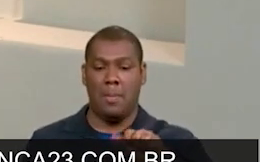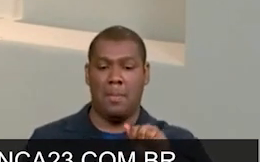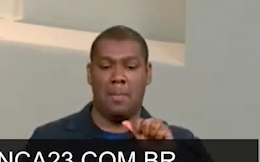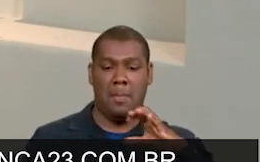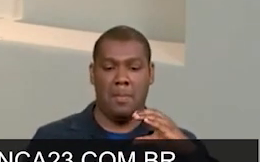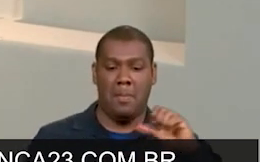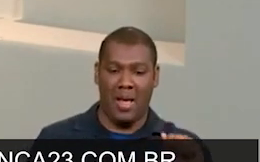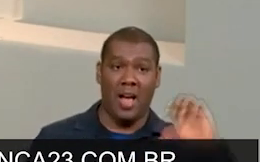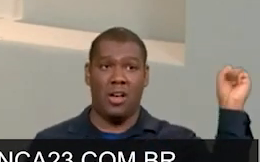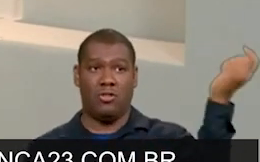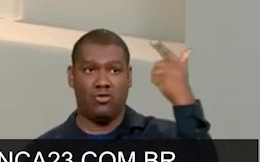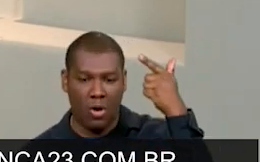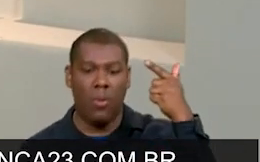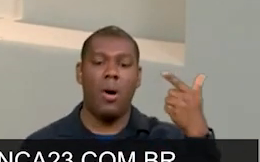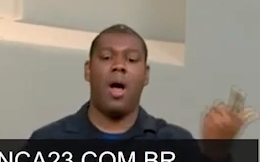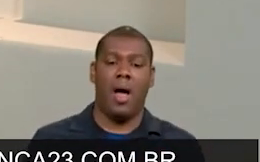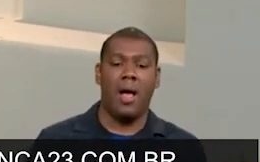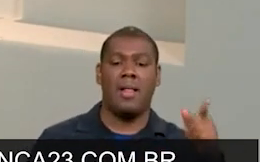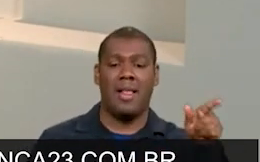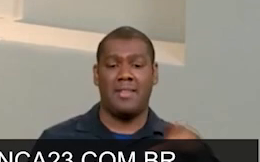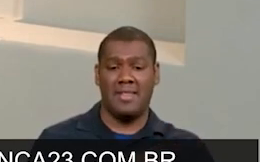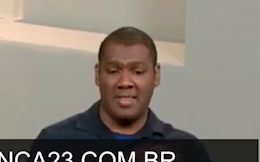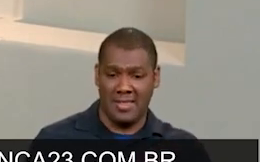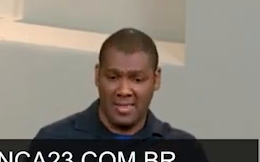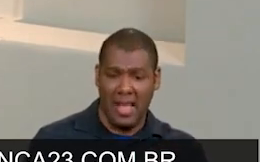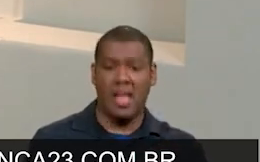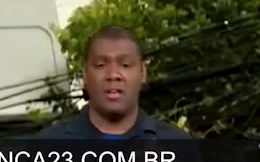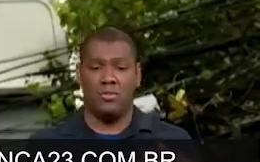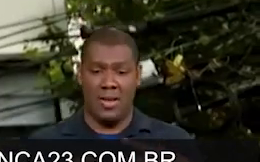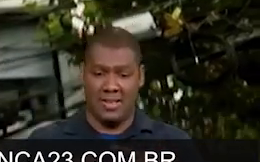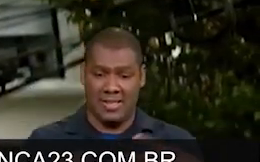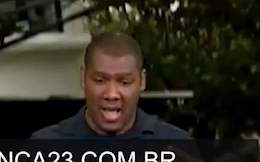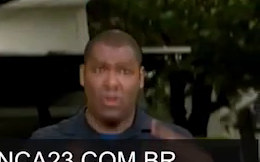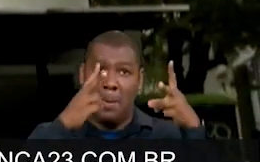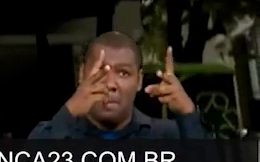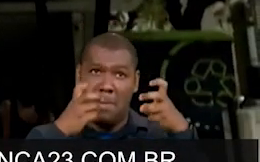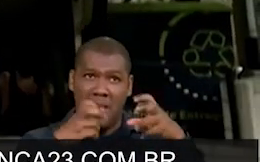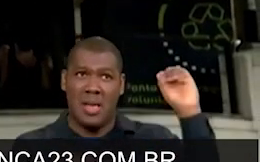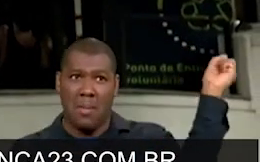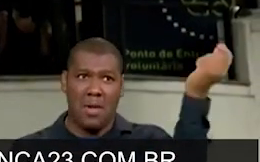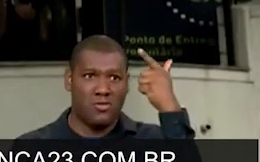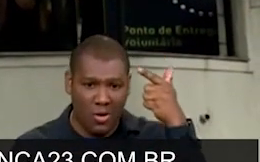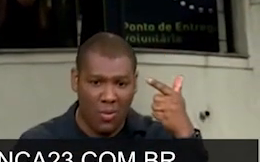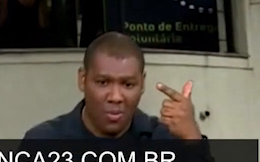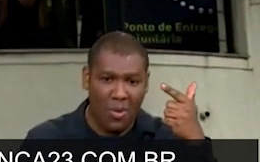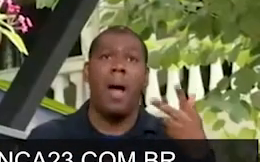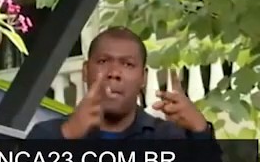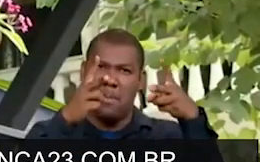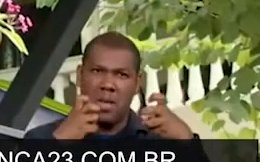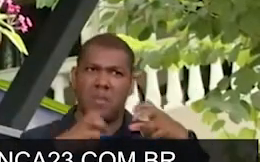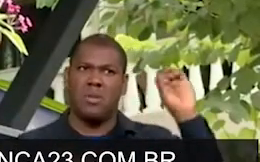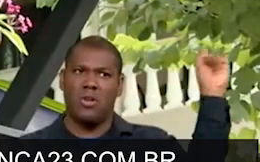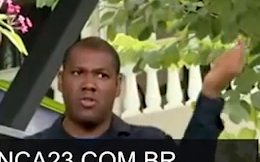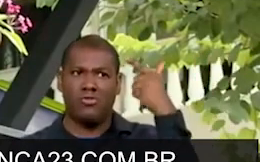módulo solar. E esse módulo, ele tem células que captam a luz do sol, a irradiância, né? E quando ele capta a luz do